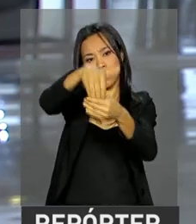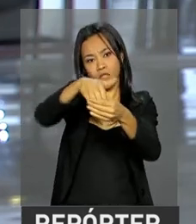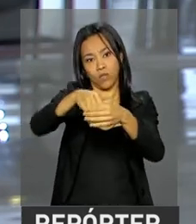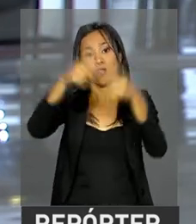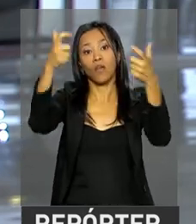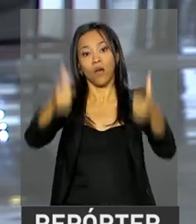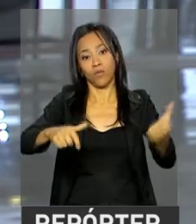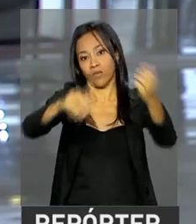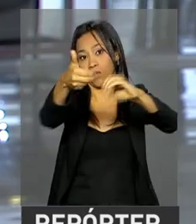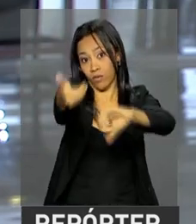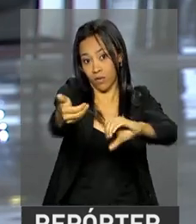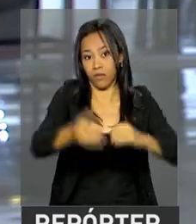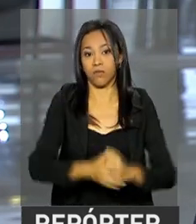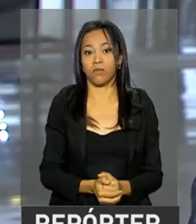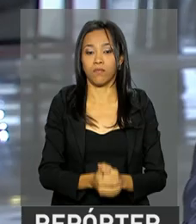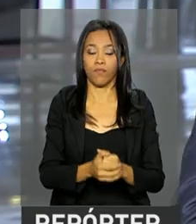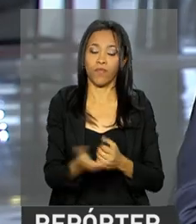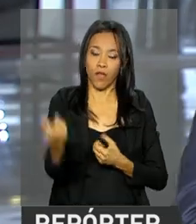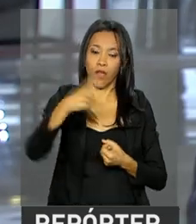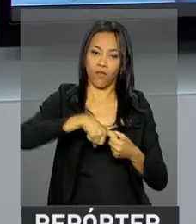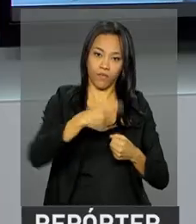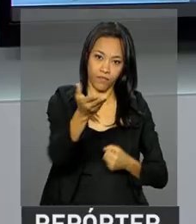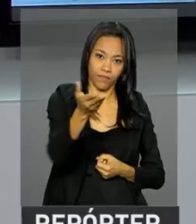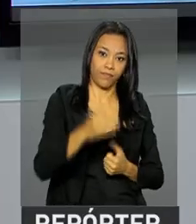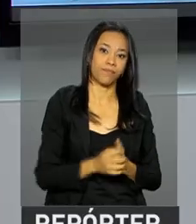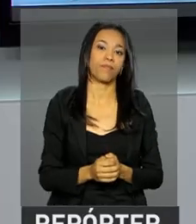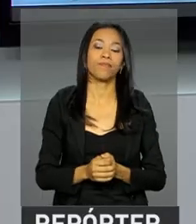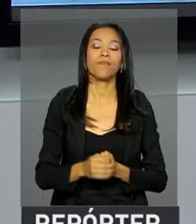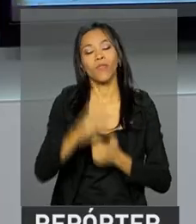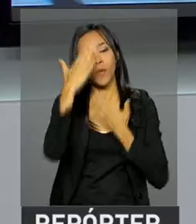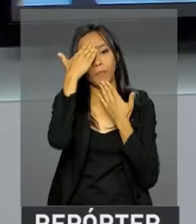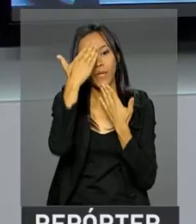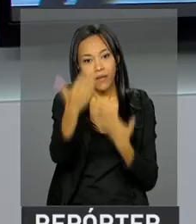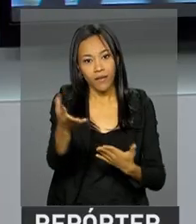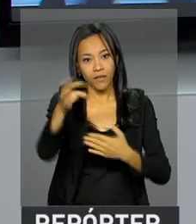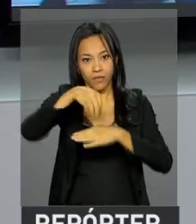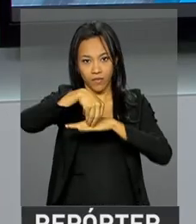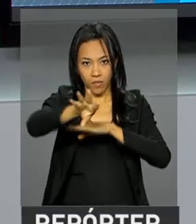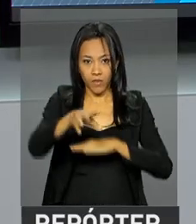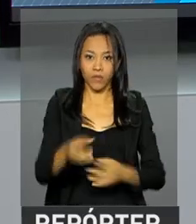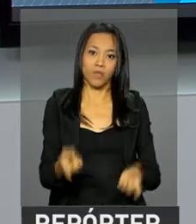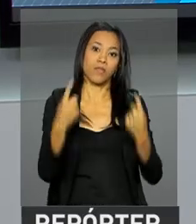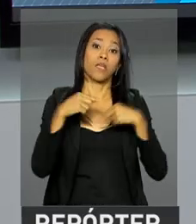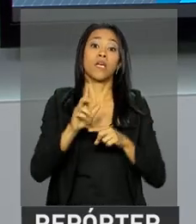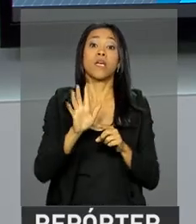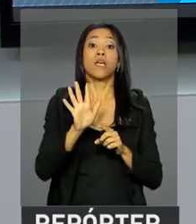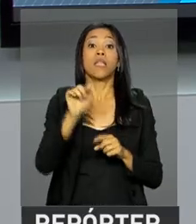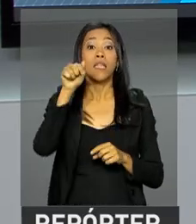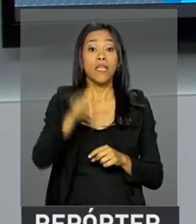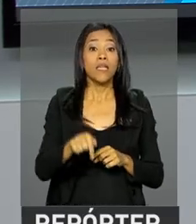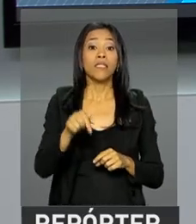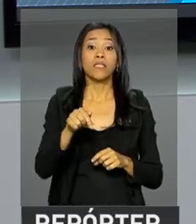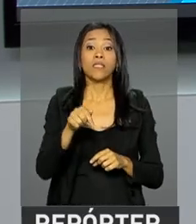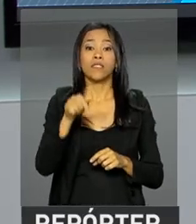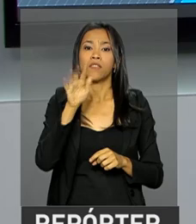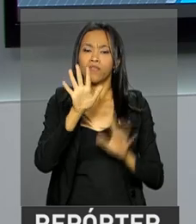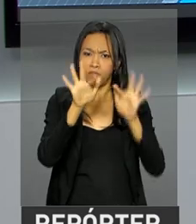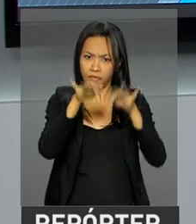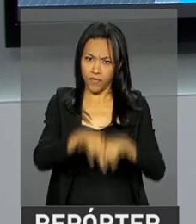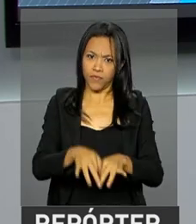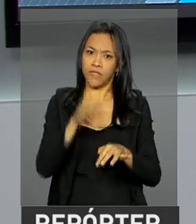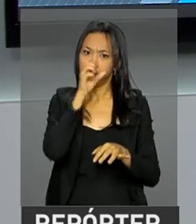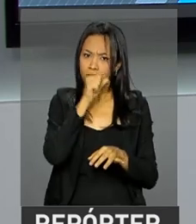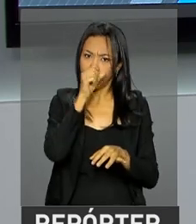Nacional Carolina volto com você aí no estúdio Obrigada João Pedro pelas informações e neste fim de semana o ministro do meio ambiente